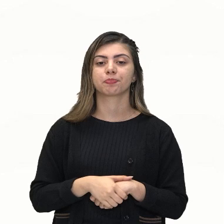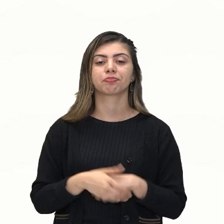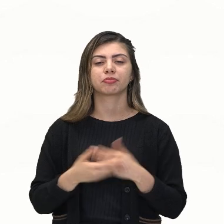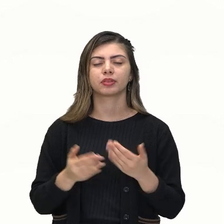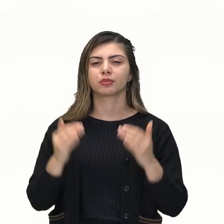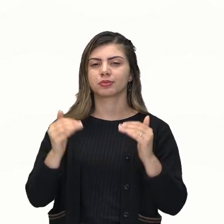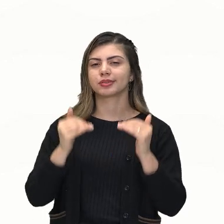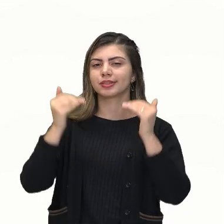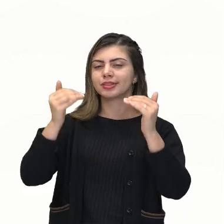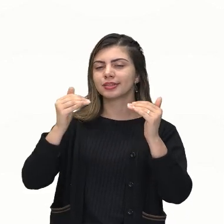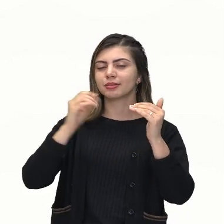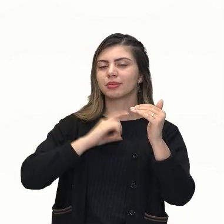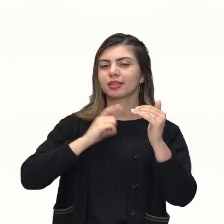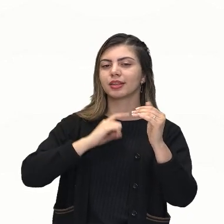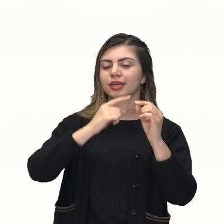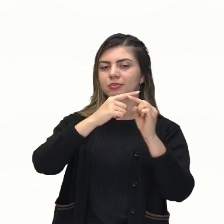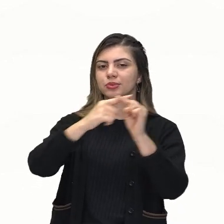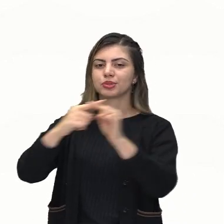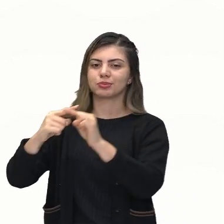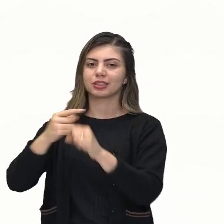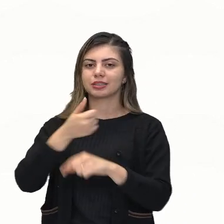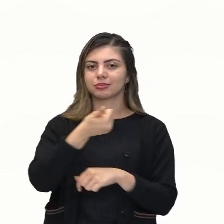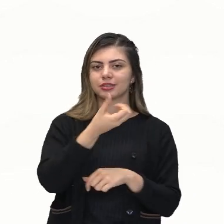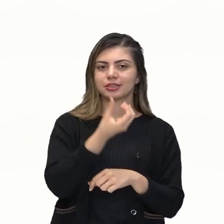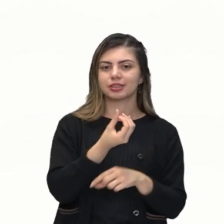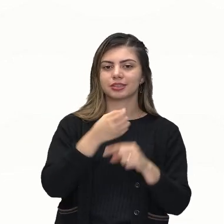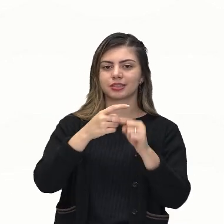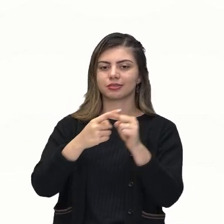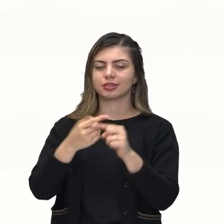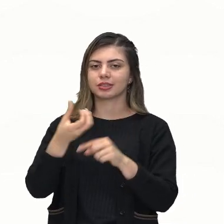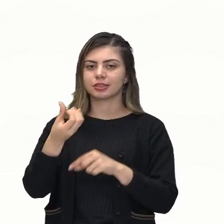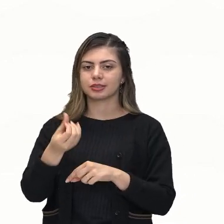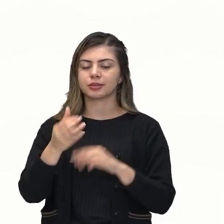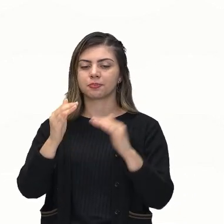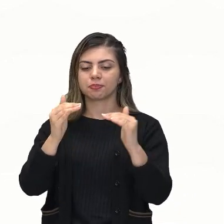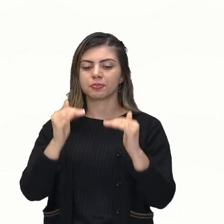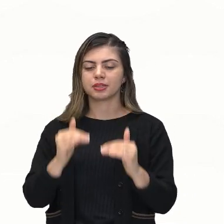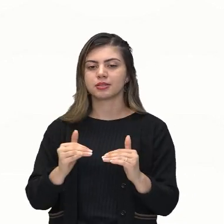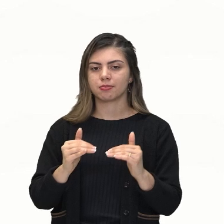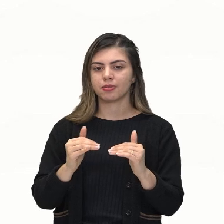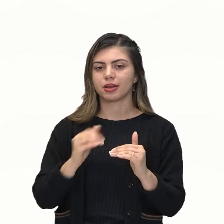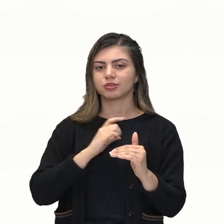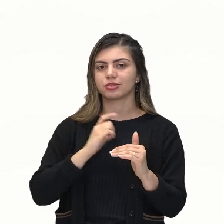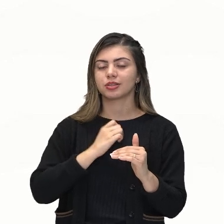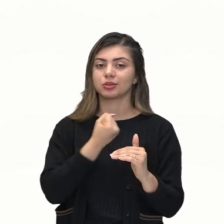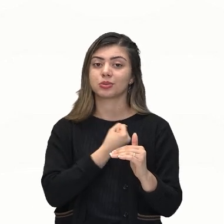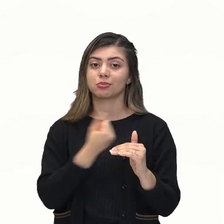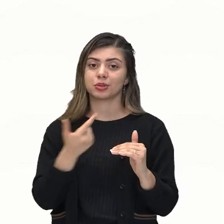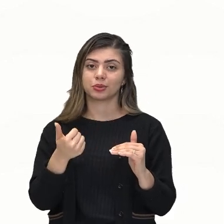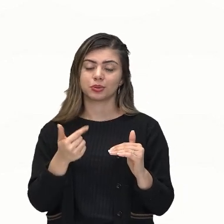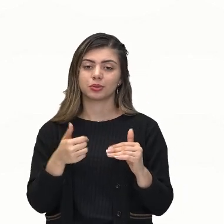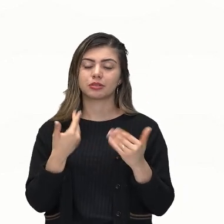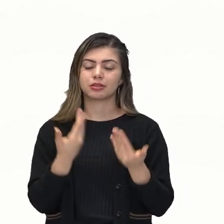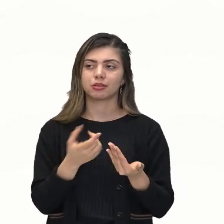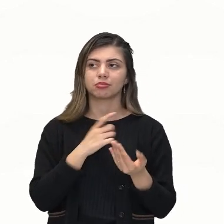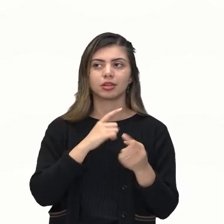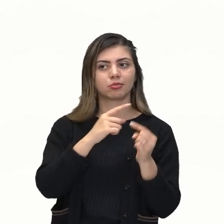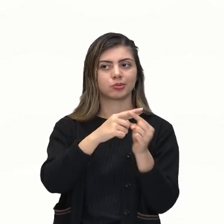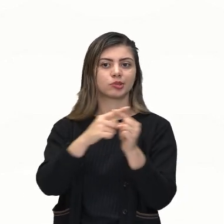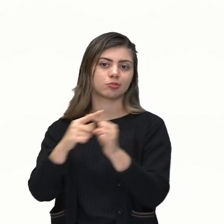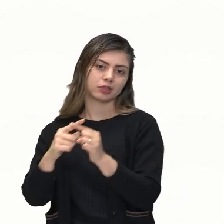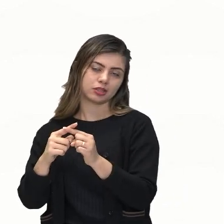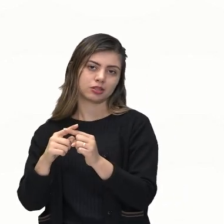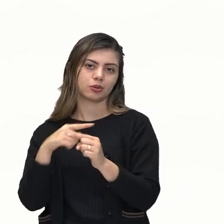uma multiplicação, 16 por 6. Embaixo eu tenho 12. Como é multiplicação, a gente